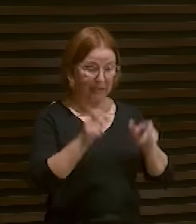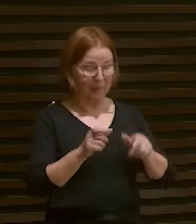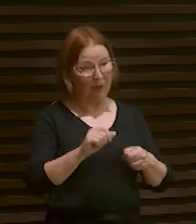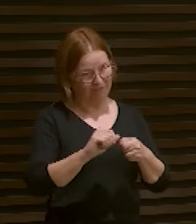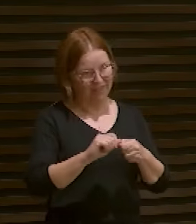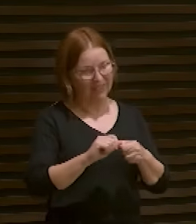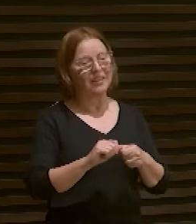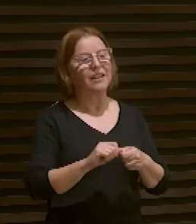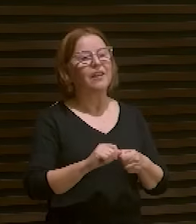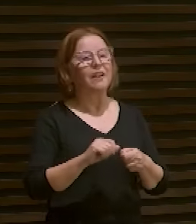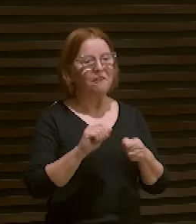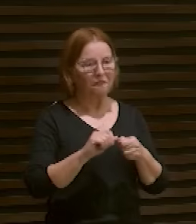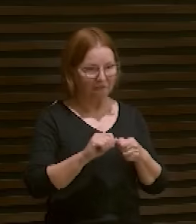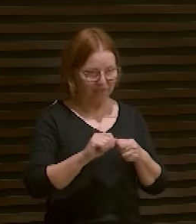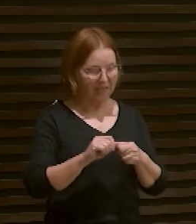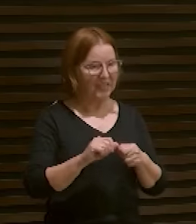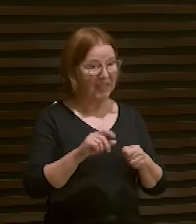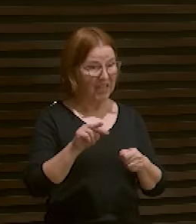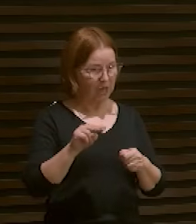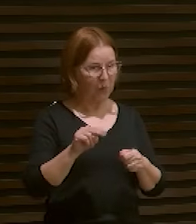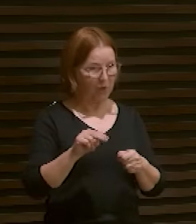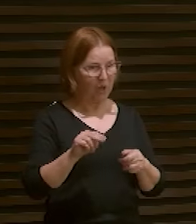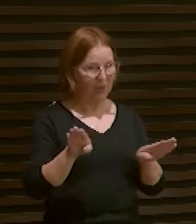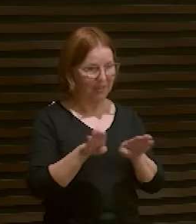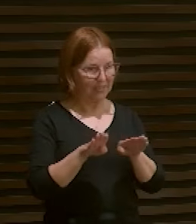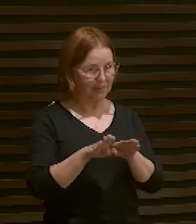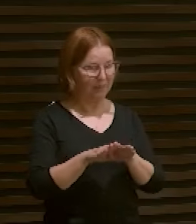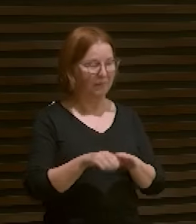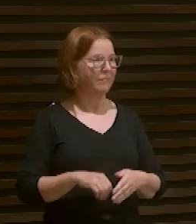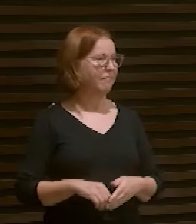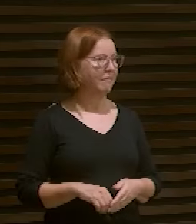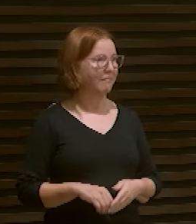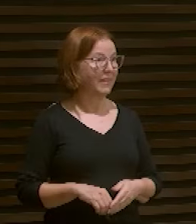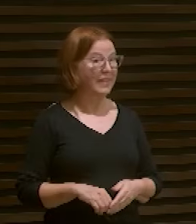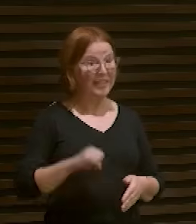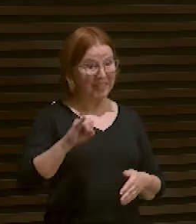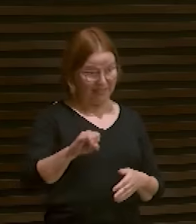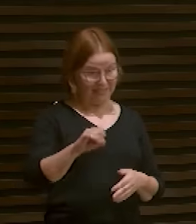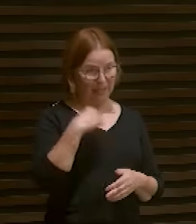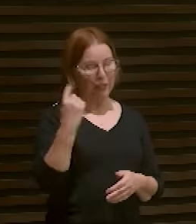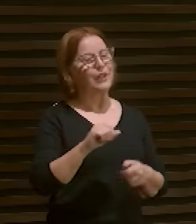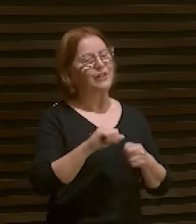assim fazei vós também a eles. Isso aqui se nós fizéssemos isso.